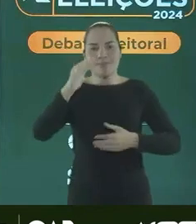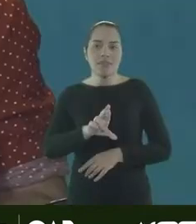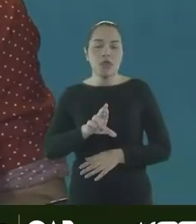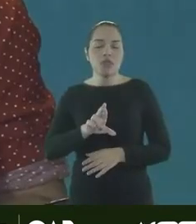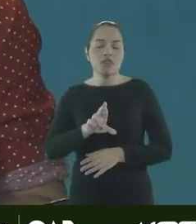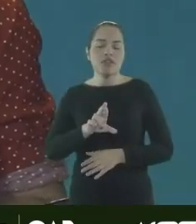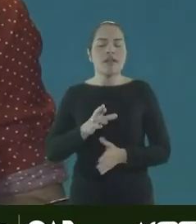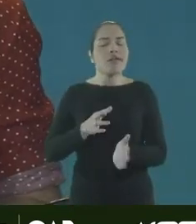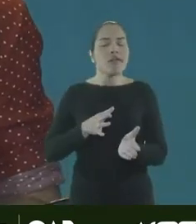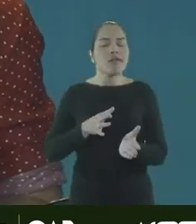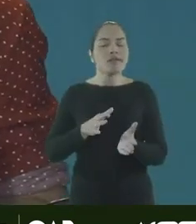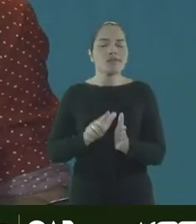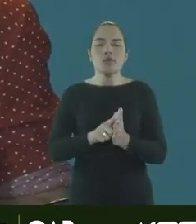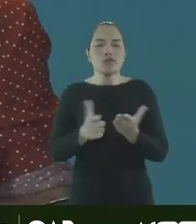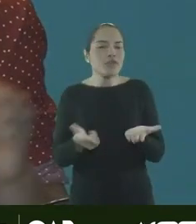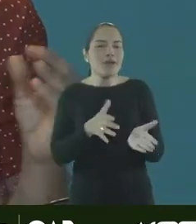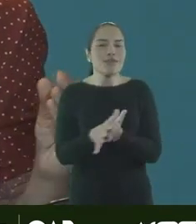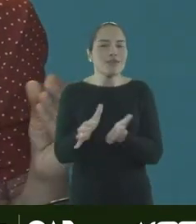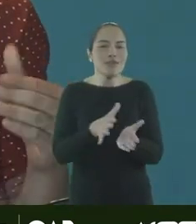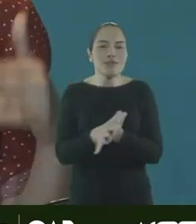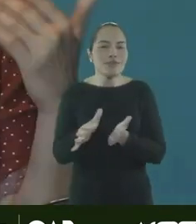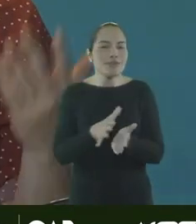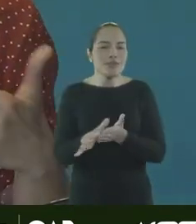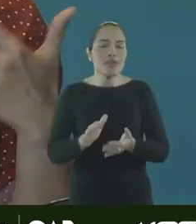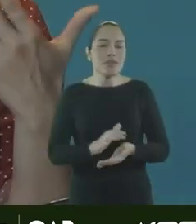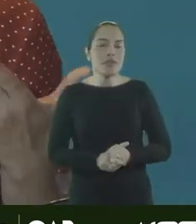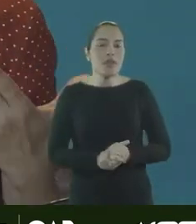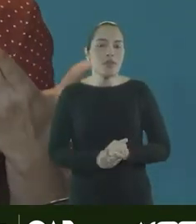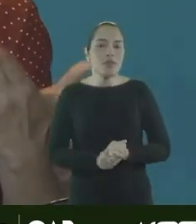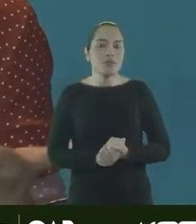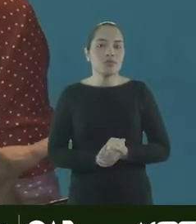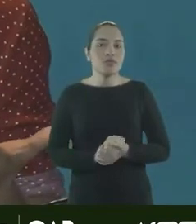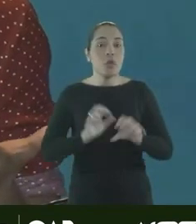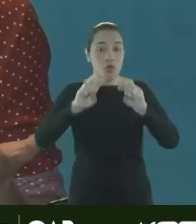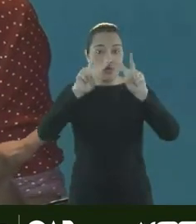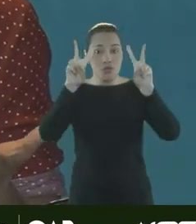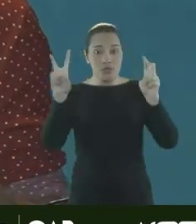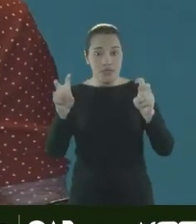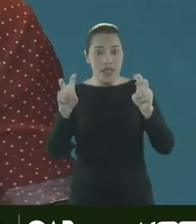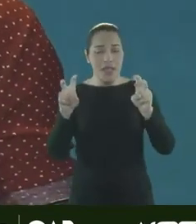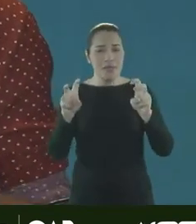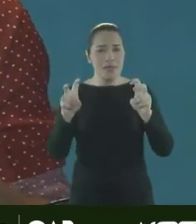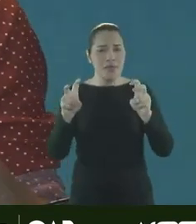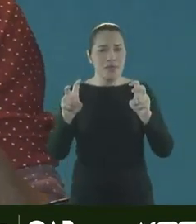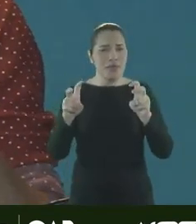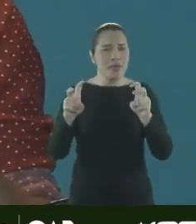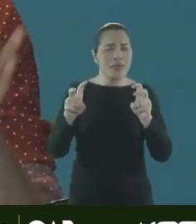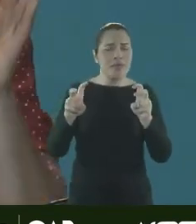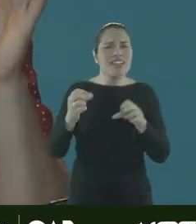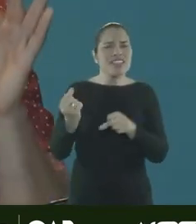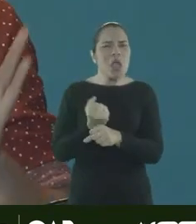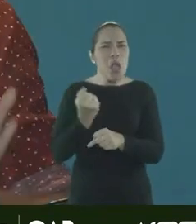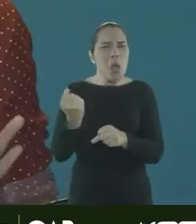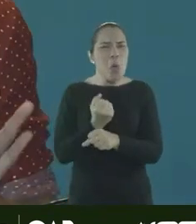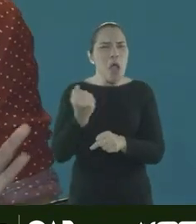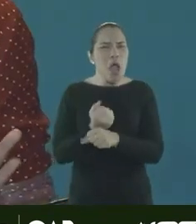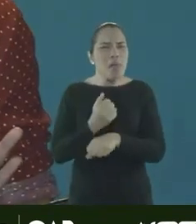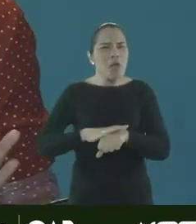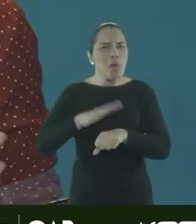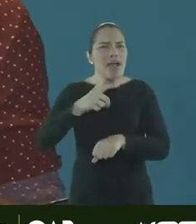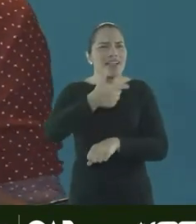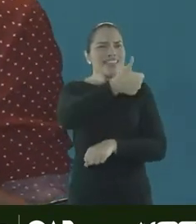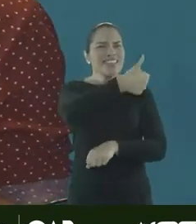Natália voltando ao tema da engorda que está sendo feito um estudo a gente tá falando de uma obra de mais de R 100 milhões de